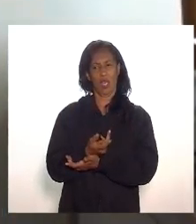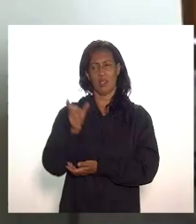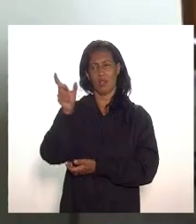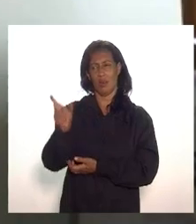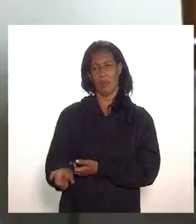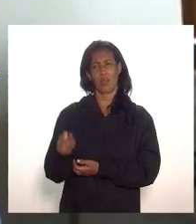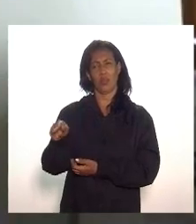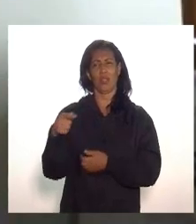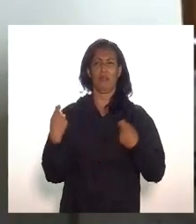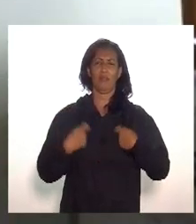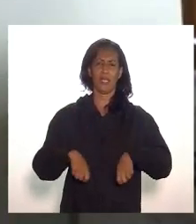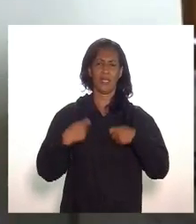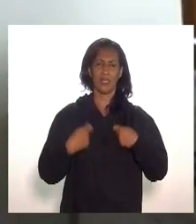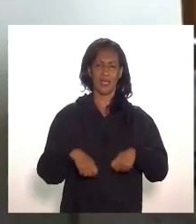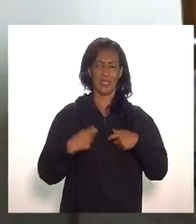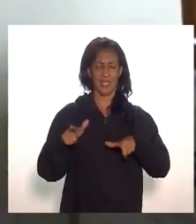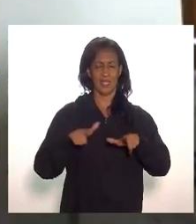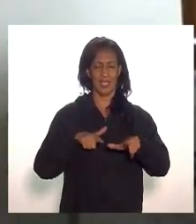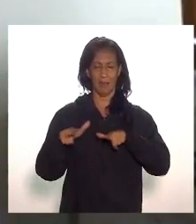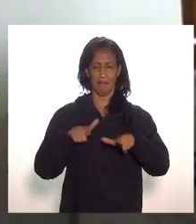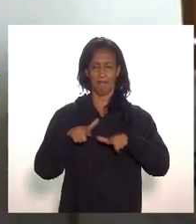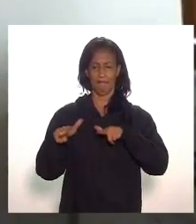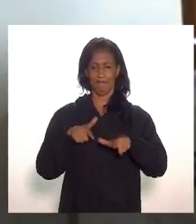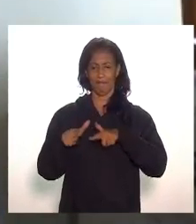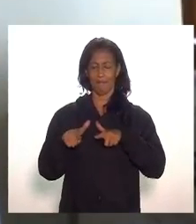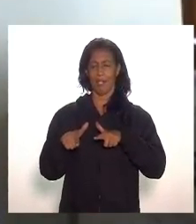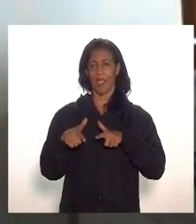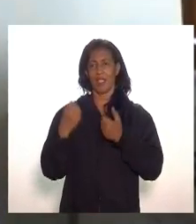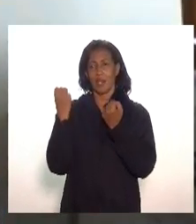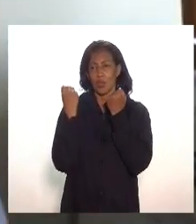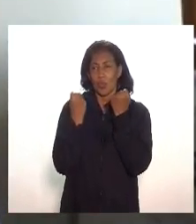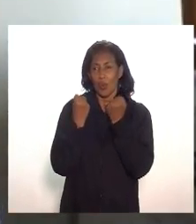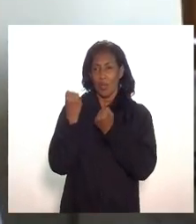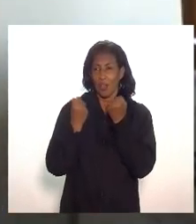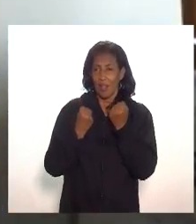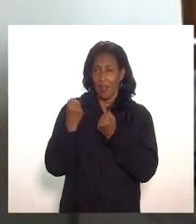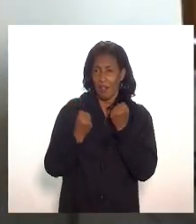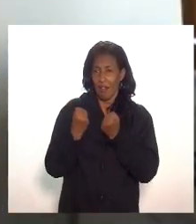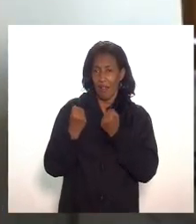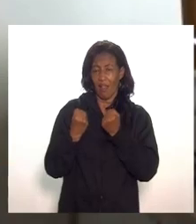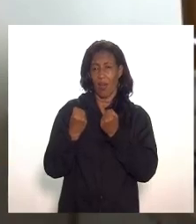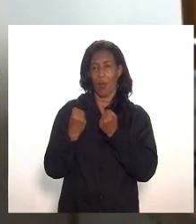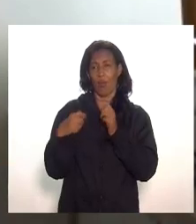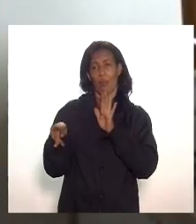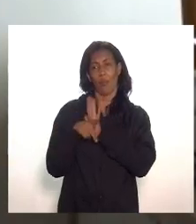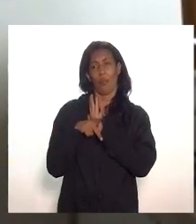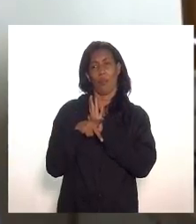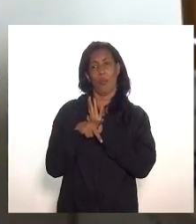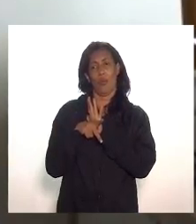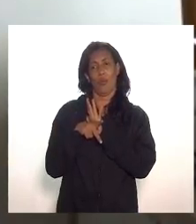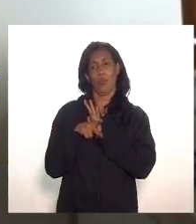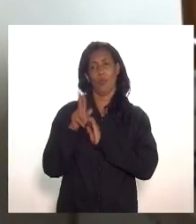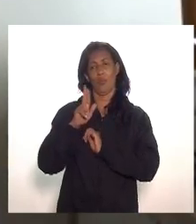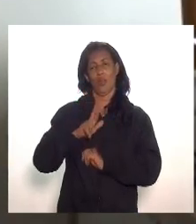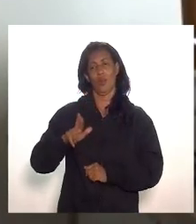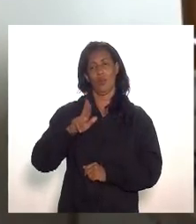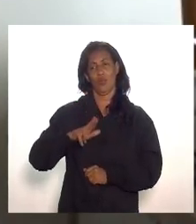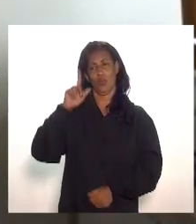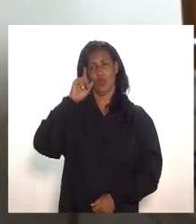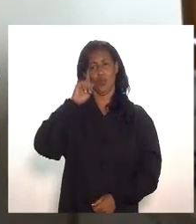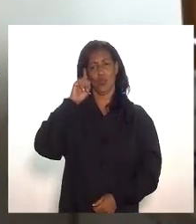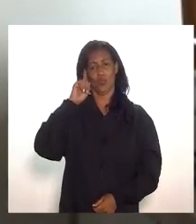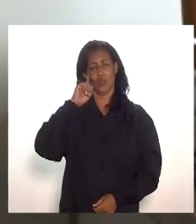que precisa trabalhar e tem o seu veículo como instrumento de trabalho. Então, senhora presidente, por isso também